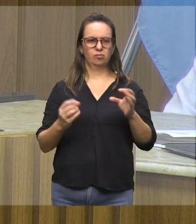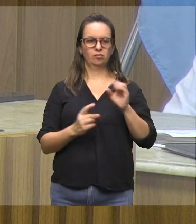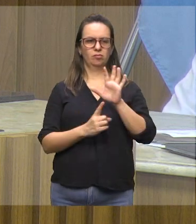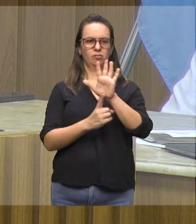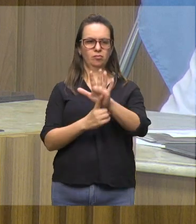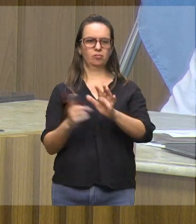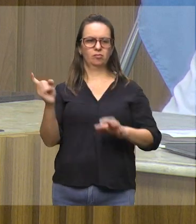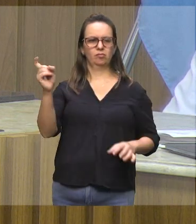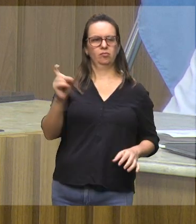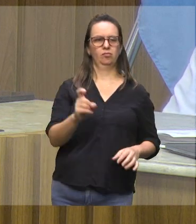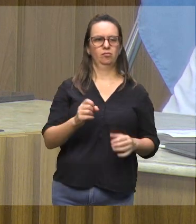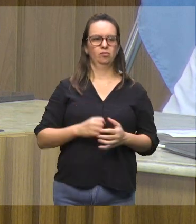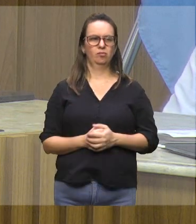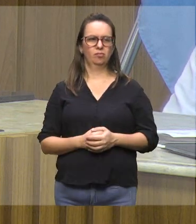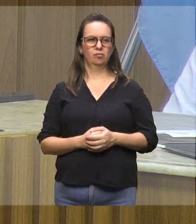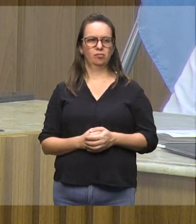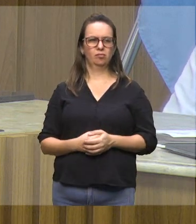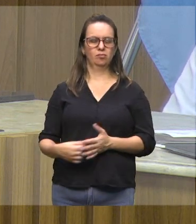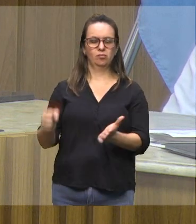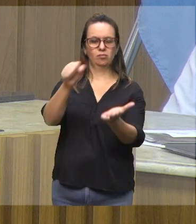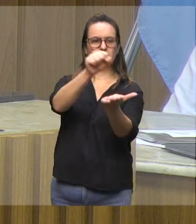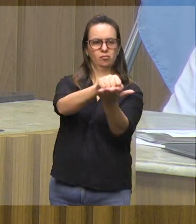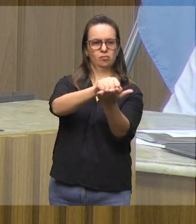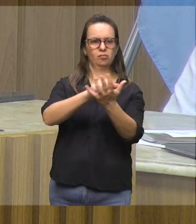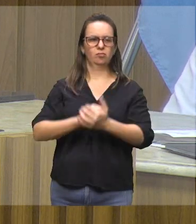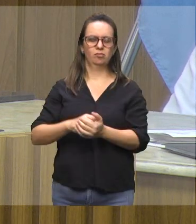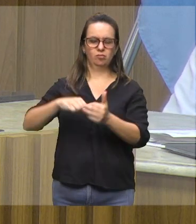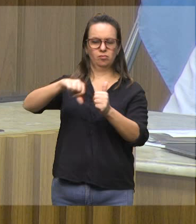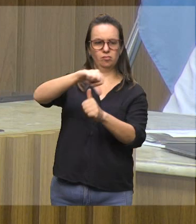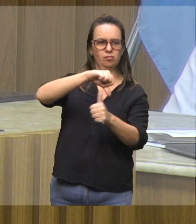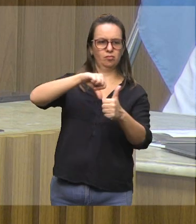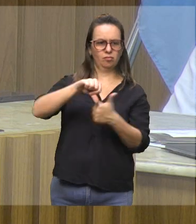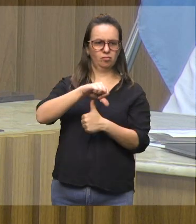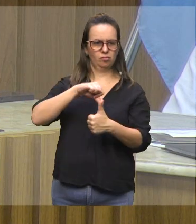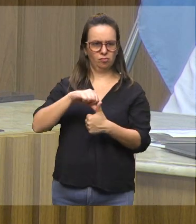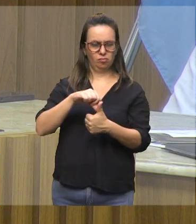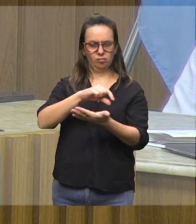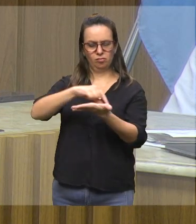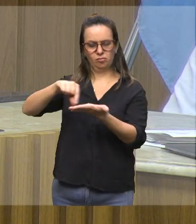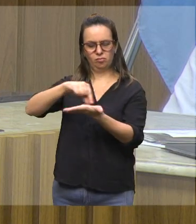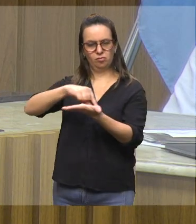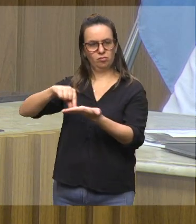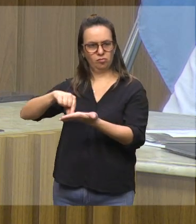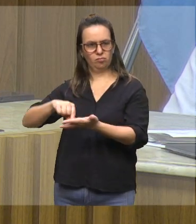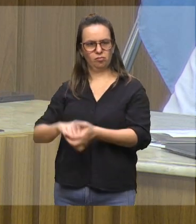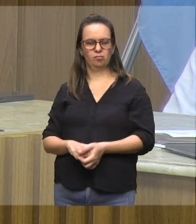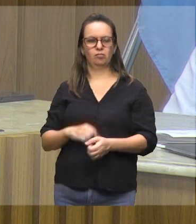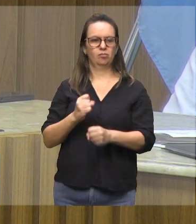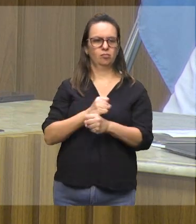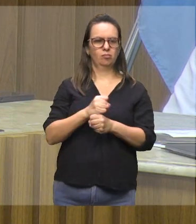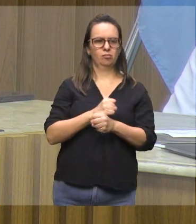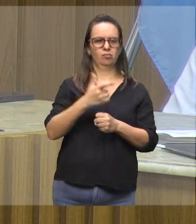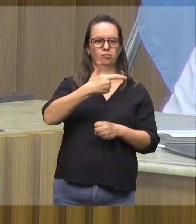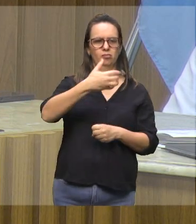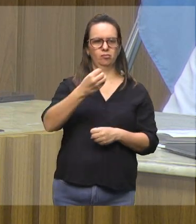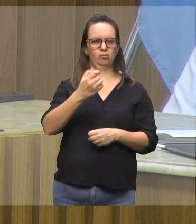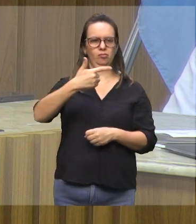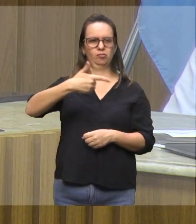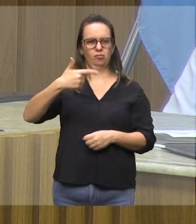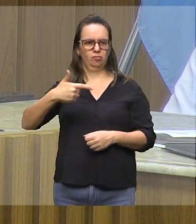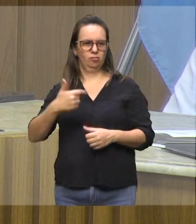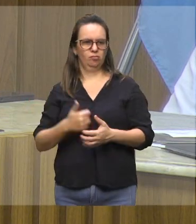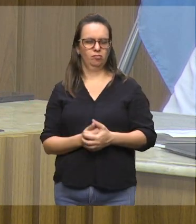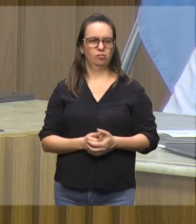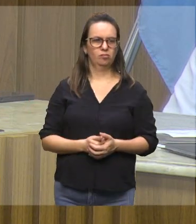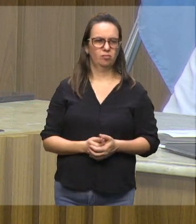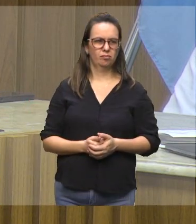existem sobre contratos que foram auditados em 2022. Então, não cabe esse argumento. E eu